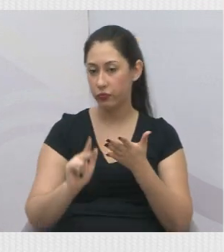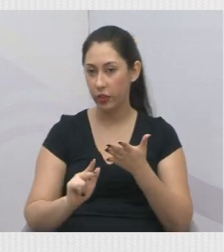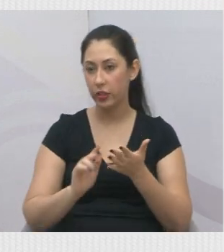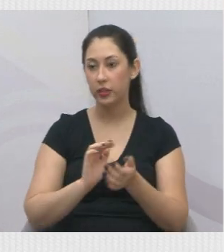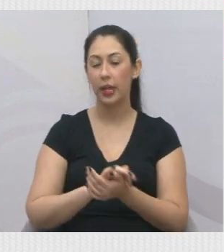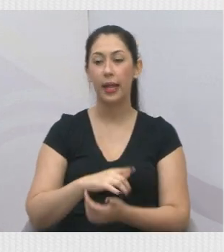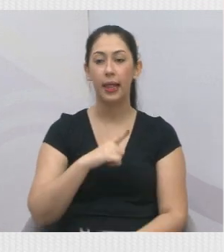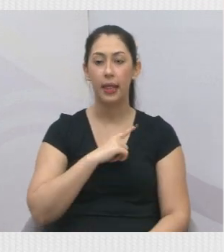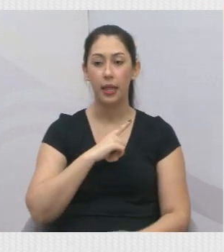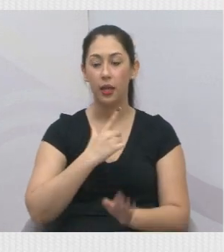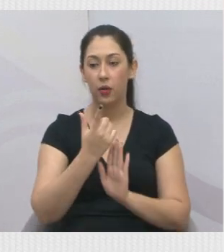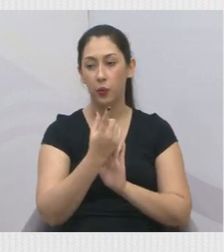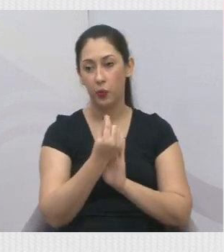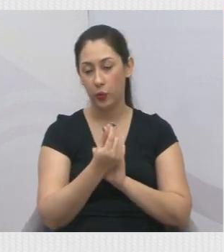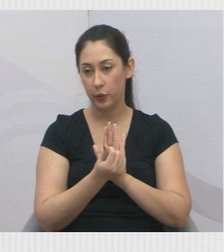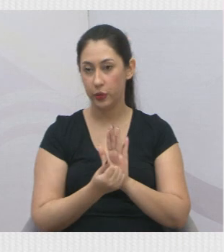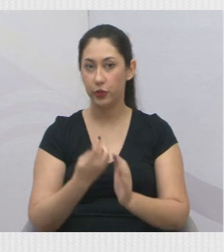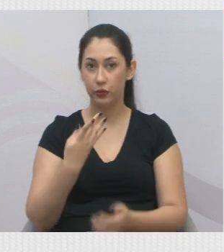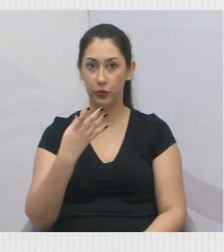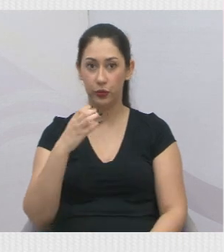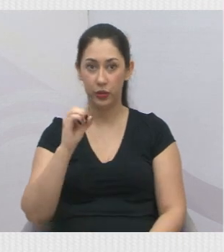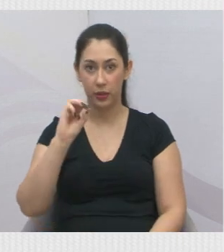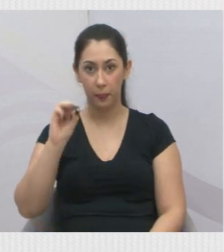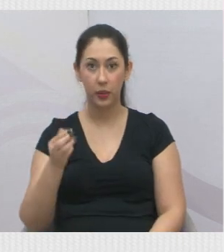temos aqui meta orçada de